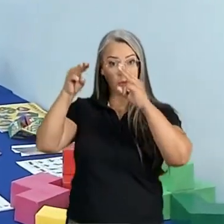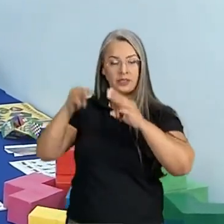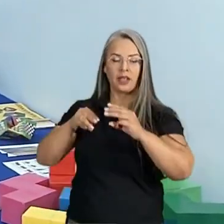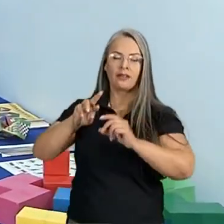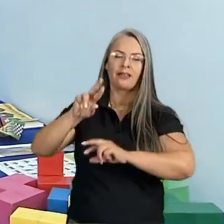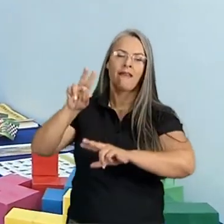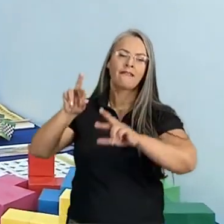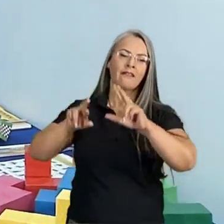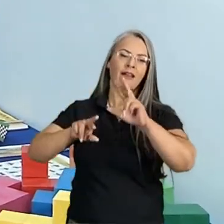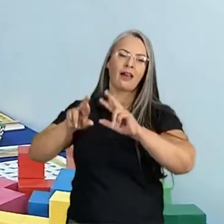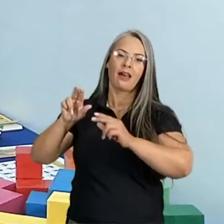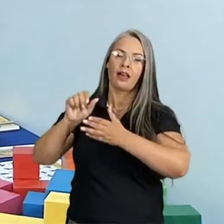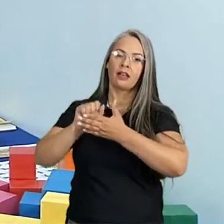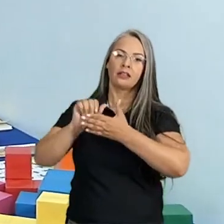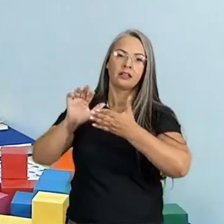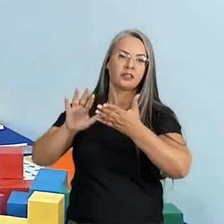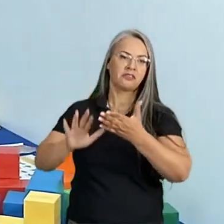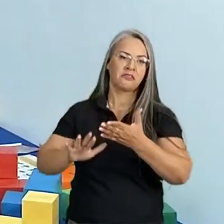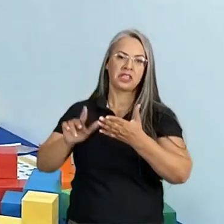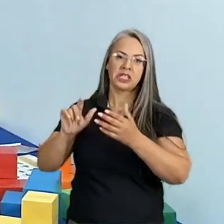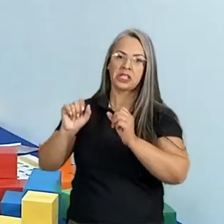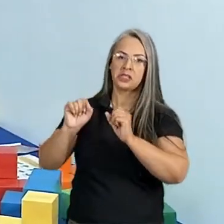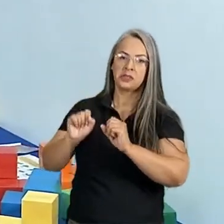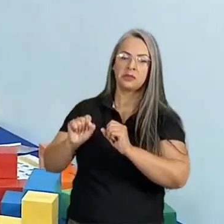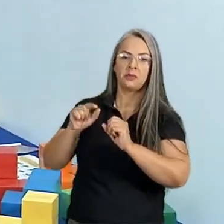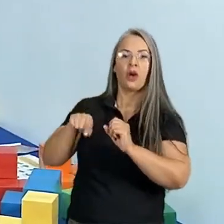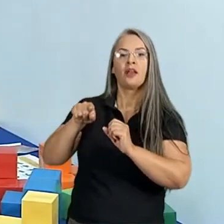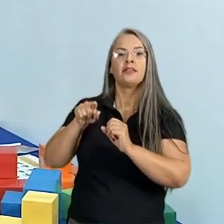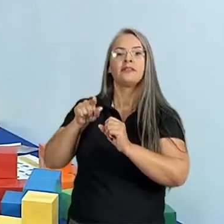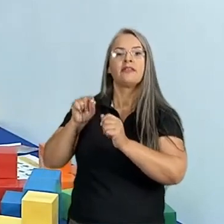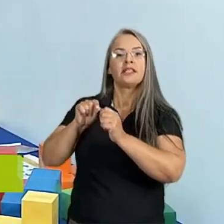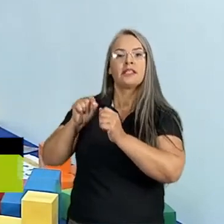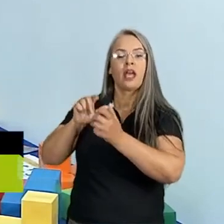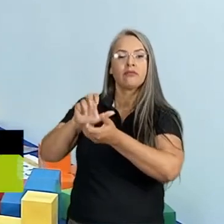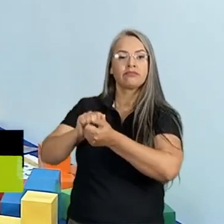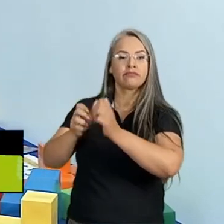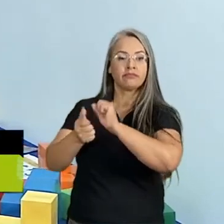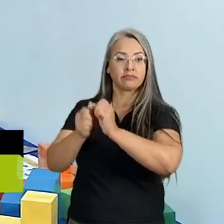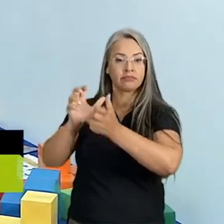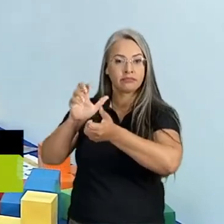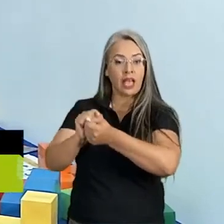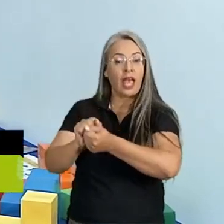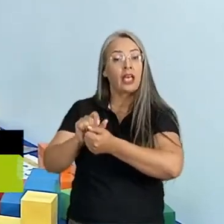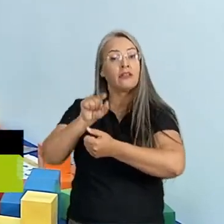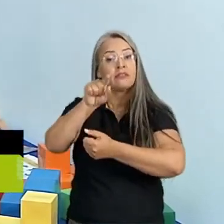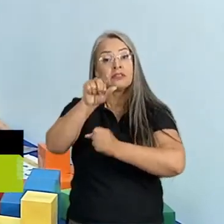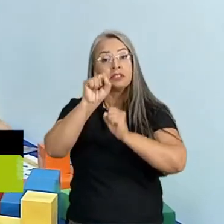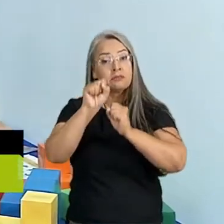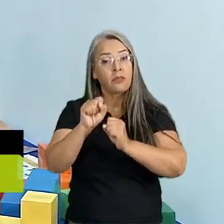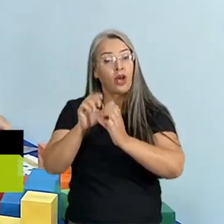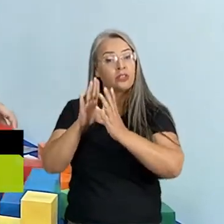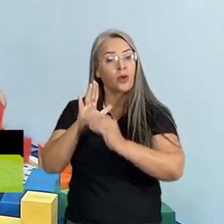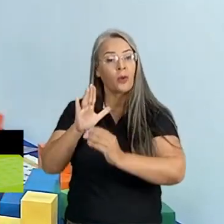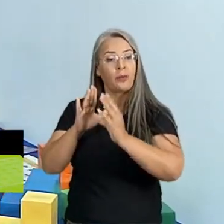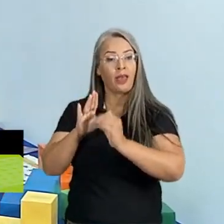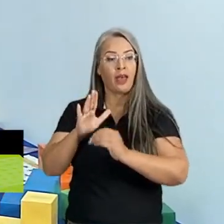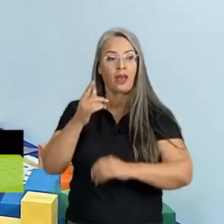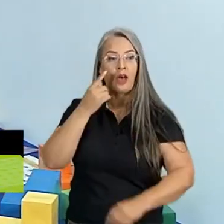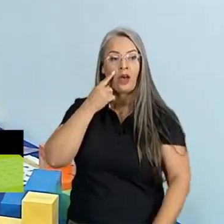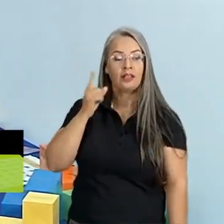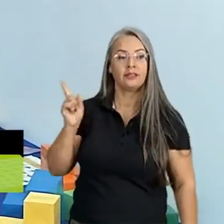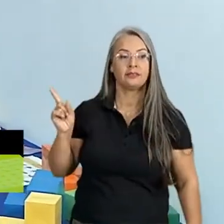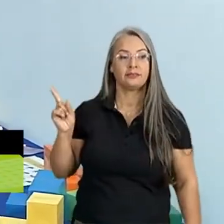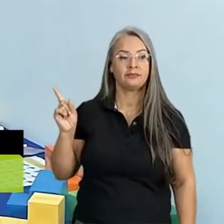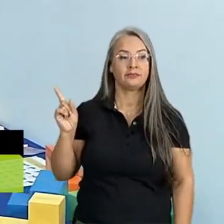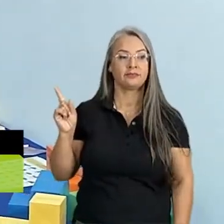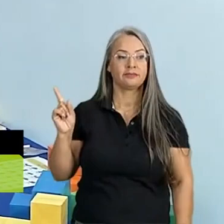de um jeito mais manual é podem ser produzidos em casa nas escolas com oficinas e vou mostrar algumas para vocês então a primeira é o cubo soma